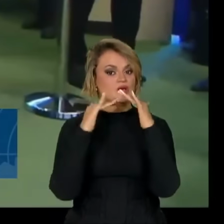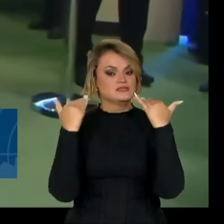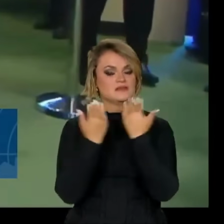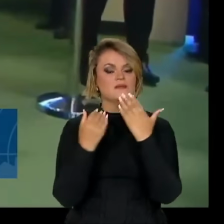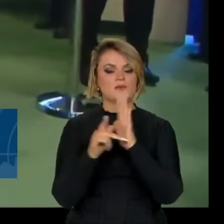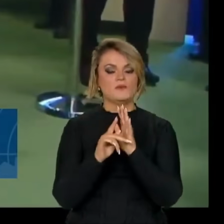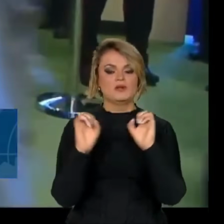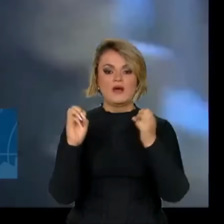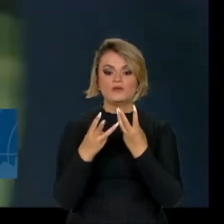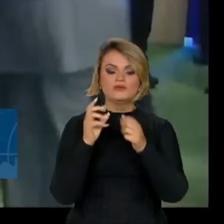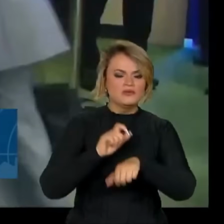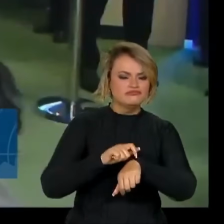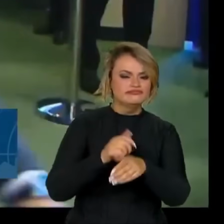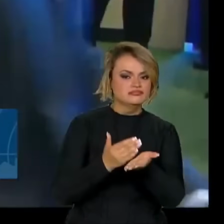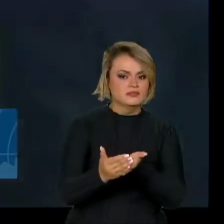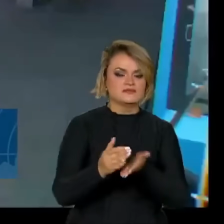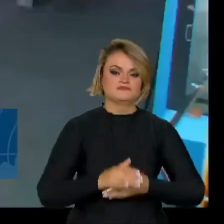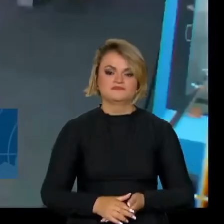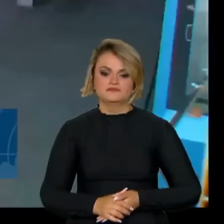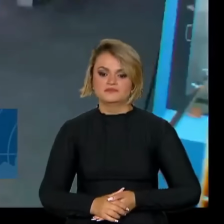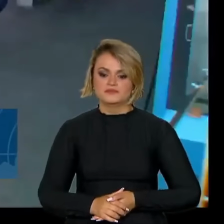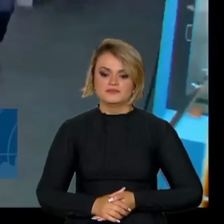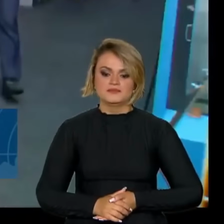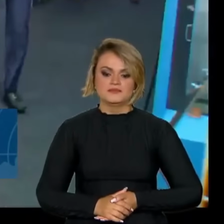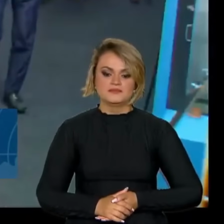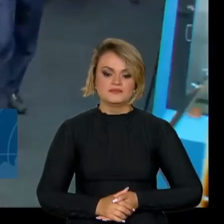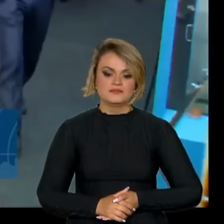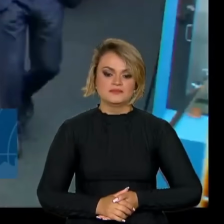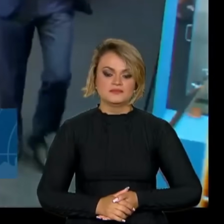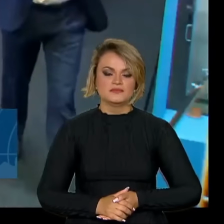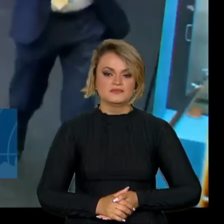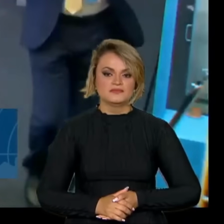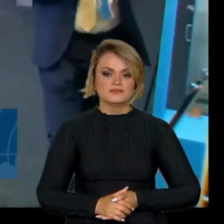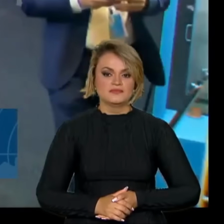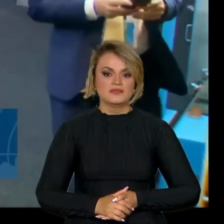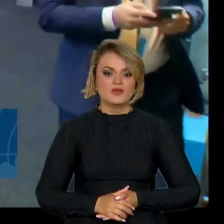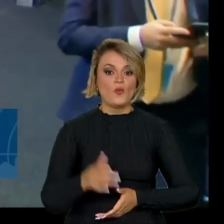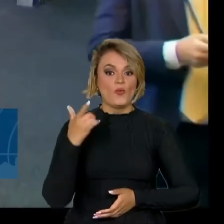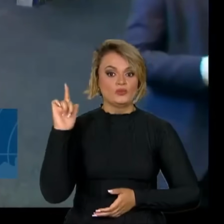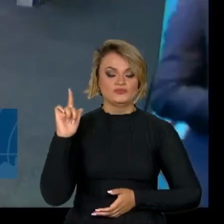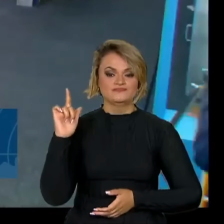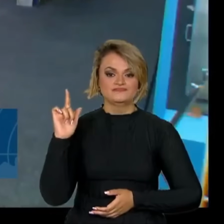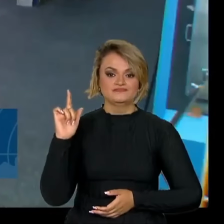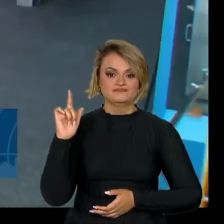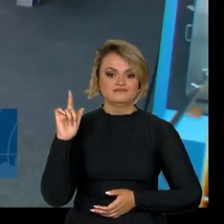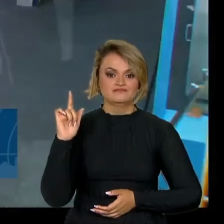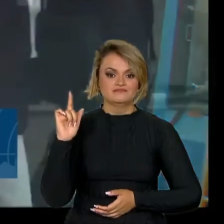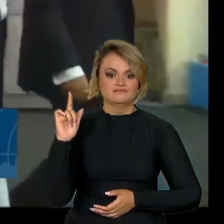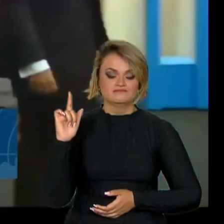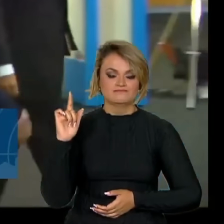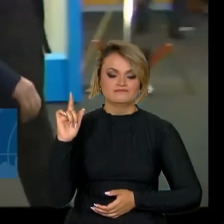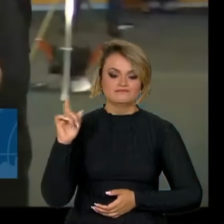a a matéria o que o o Lula tá desesperado é que seja feito o mais rápido possível a implementação dessas ordens